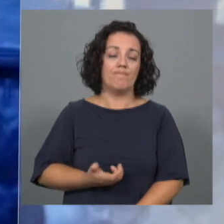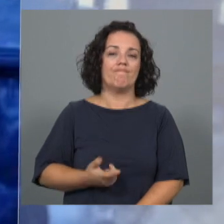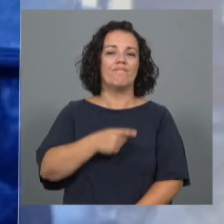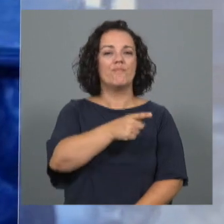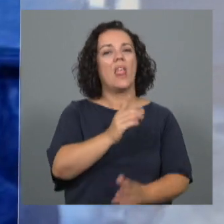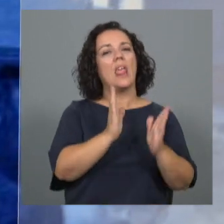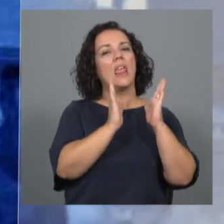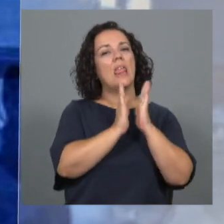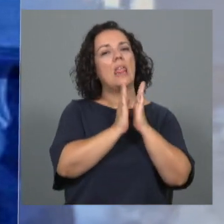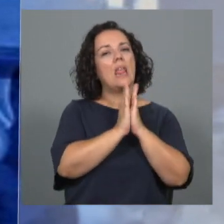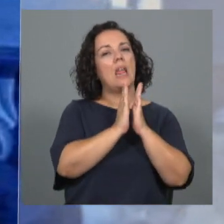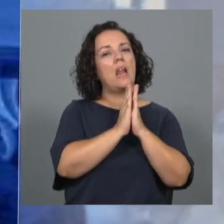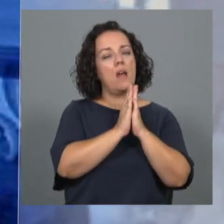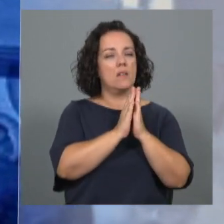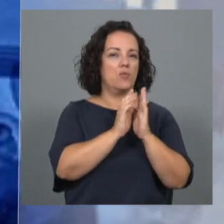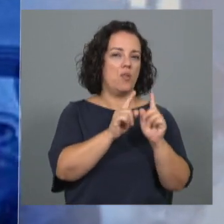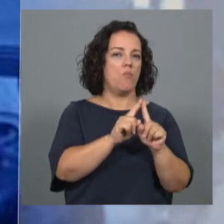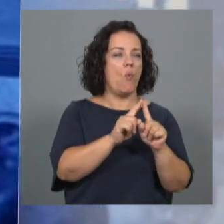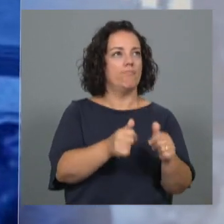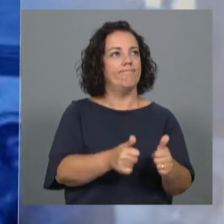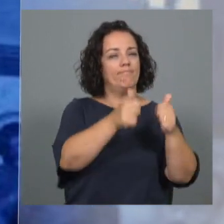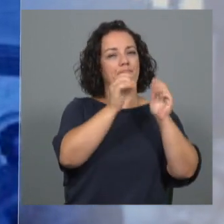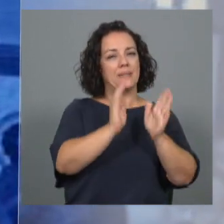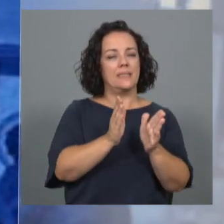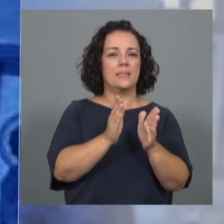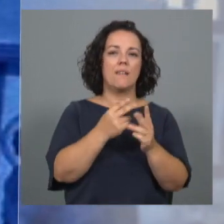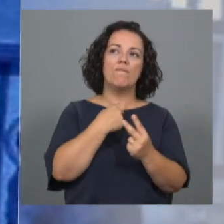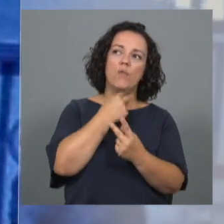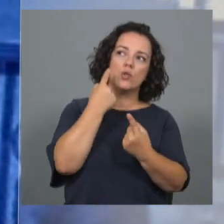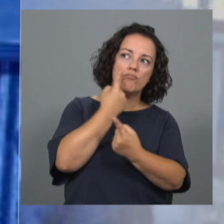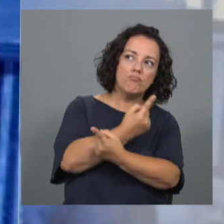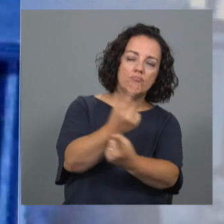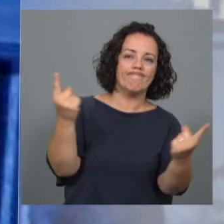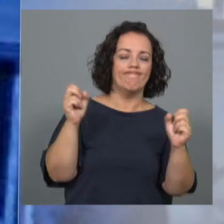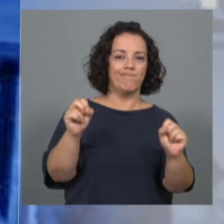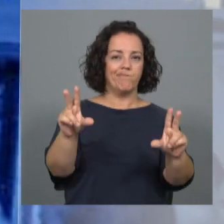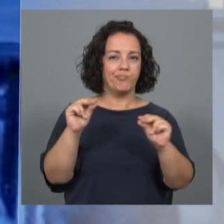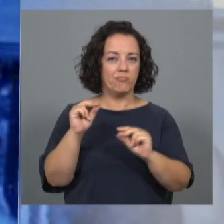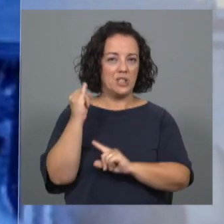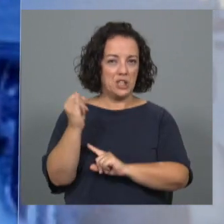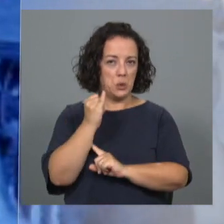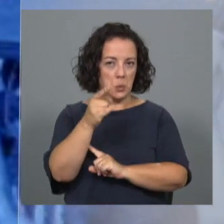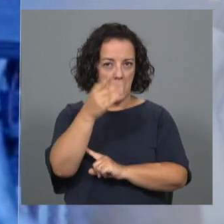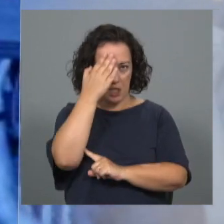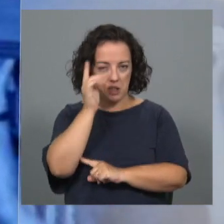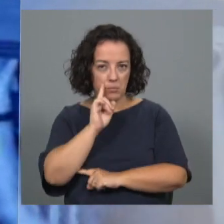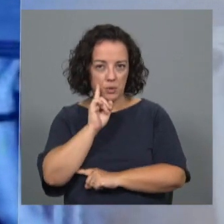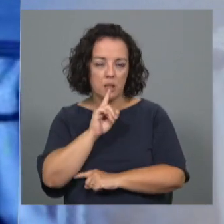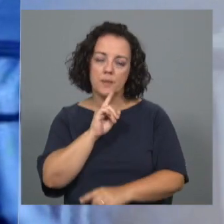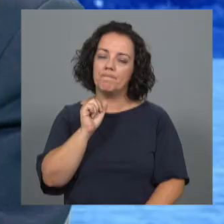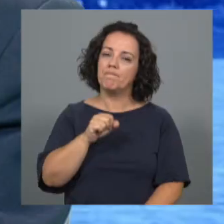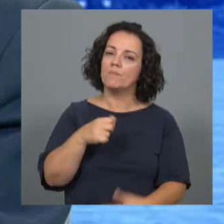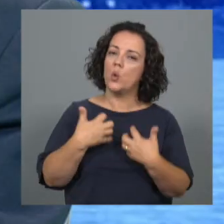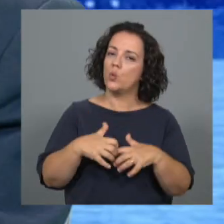ter aqui uma voz também mais nítida, digamos assim, institucionalmente, seria importante? Sem dúvida.